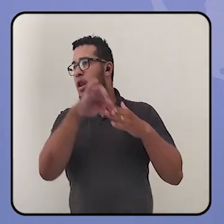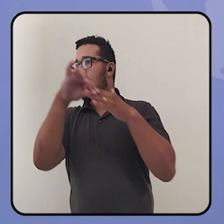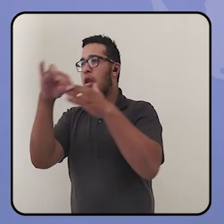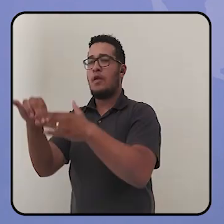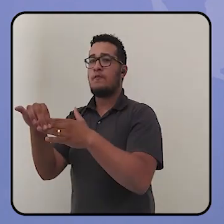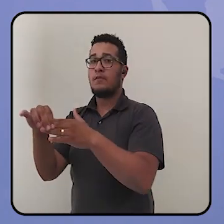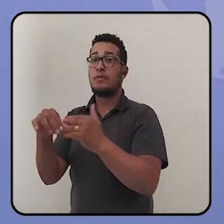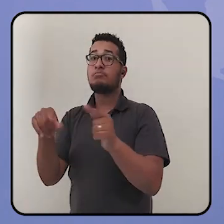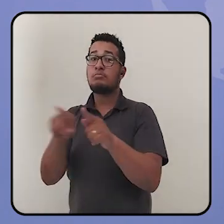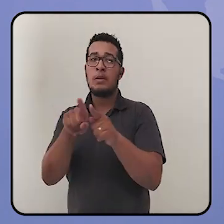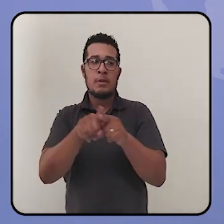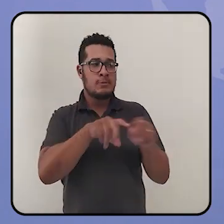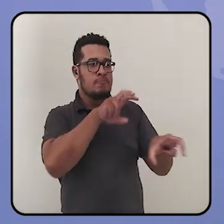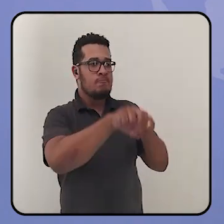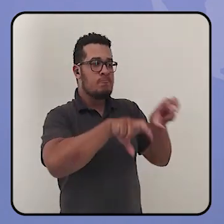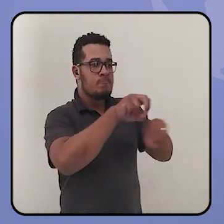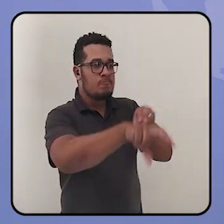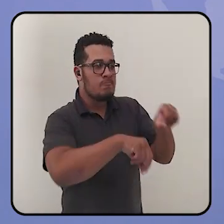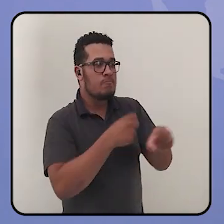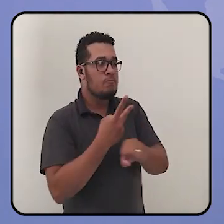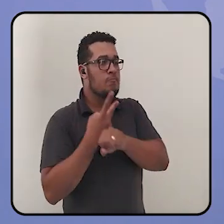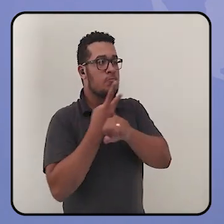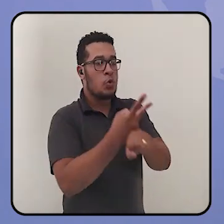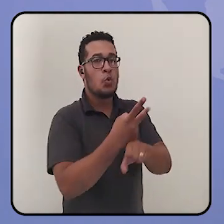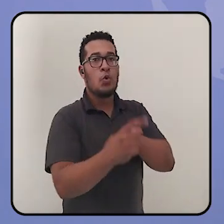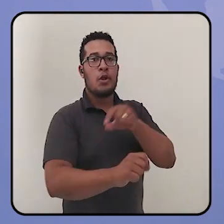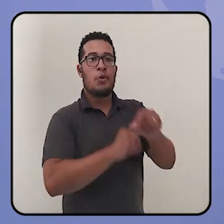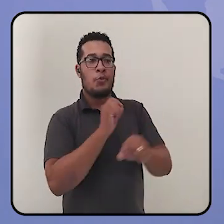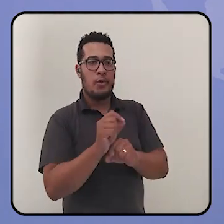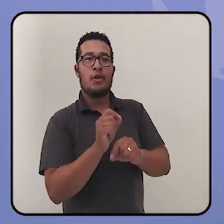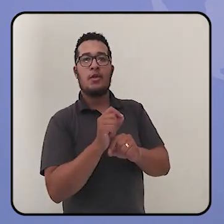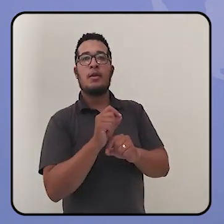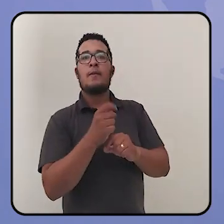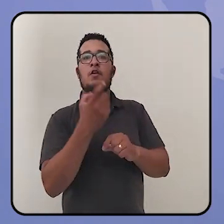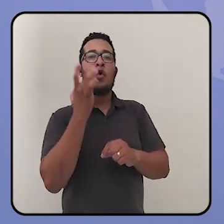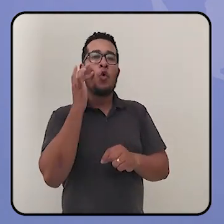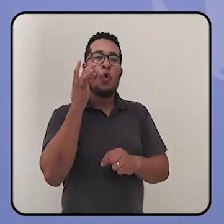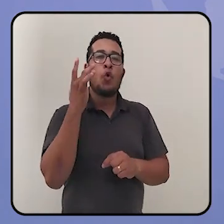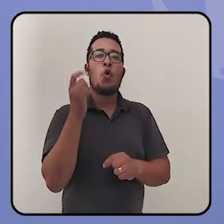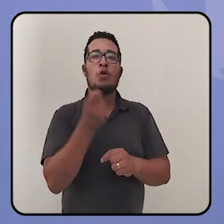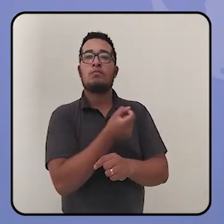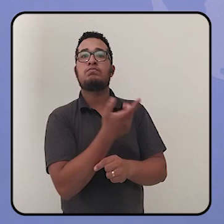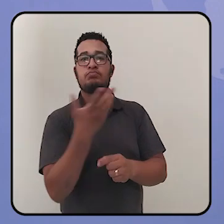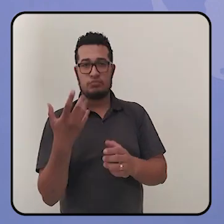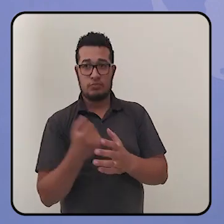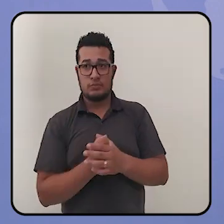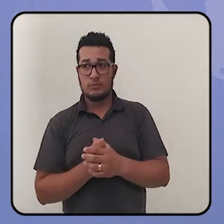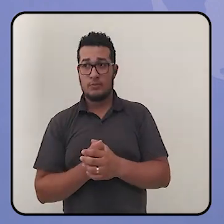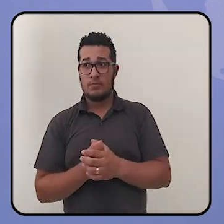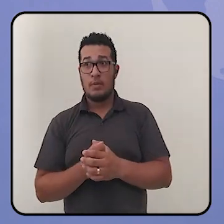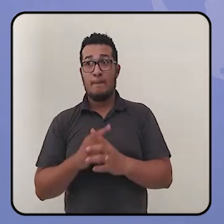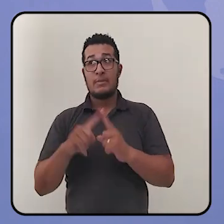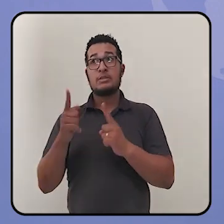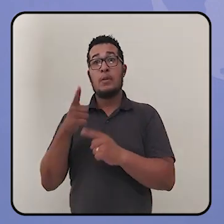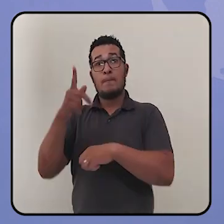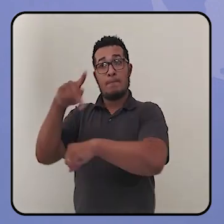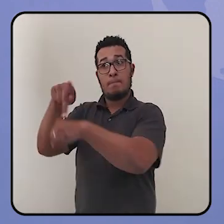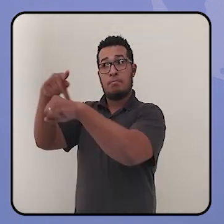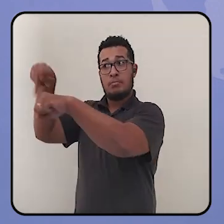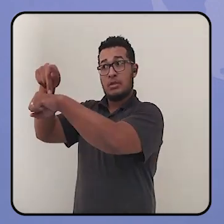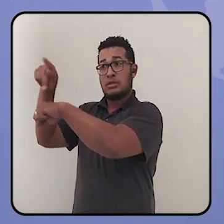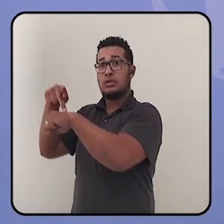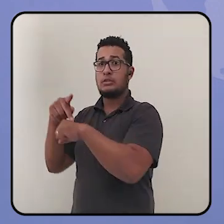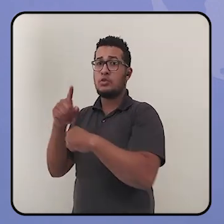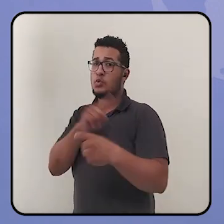arqueólogos, eles trabalham desenvolvendo essas funções, identificando, analisando, pesquisando. É um quebra-cabeça, né?